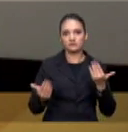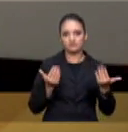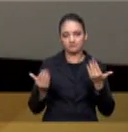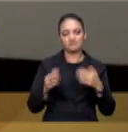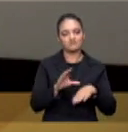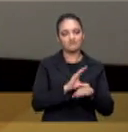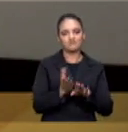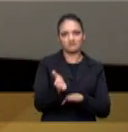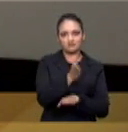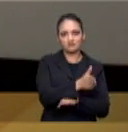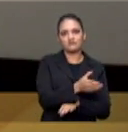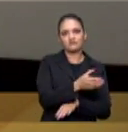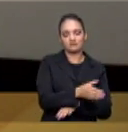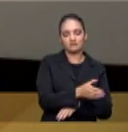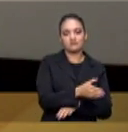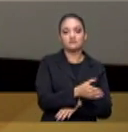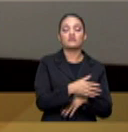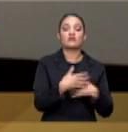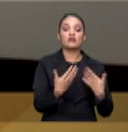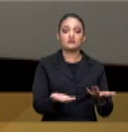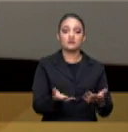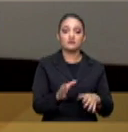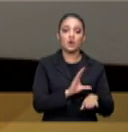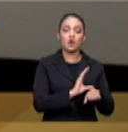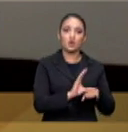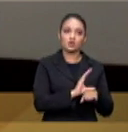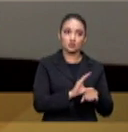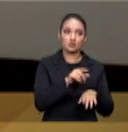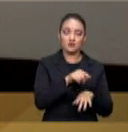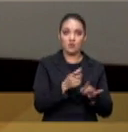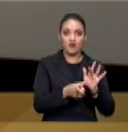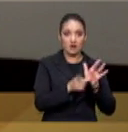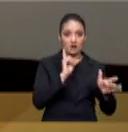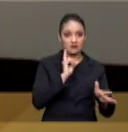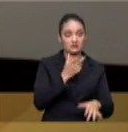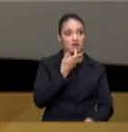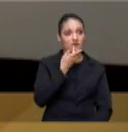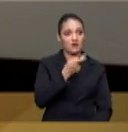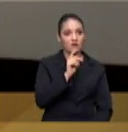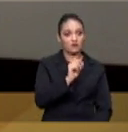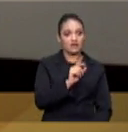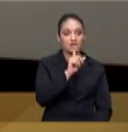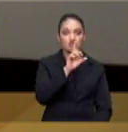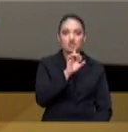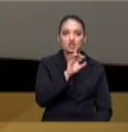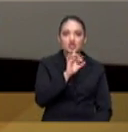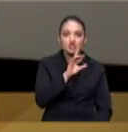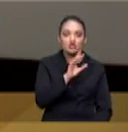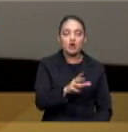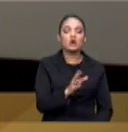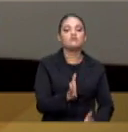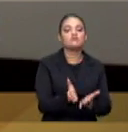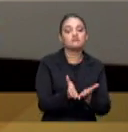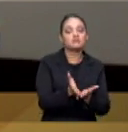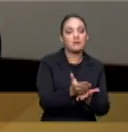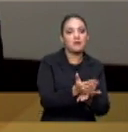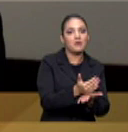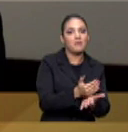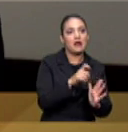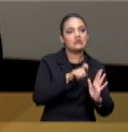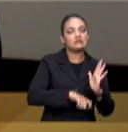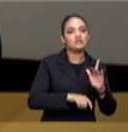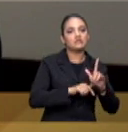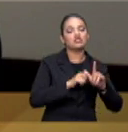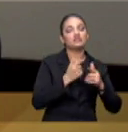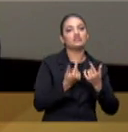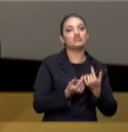tínhamos anteriormente. A Constituição revogada limitava a trabalho e rendimentos